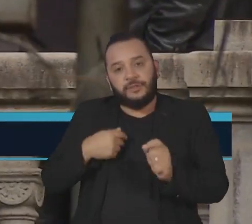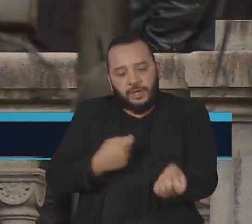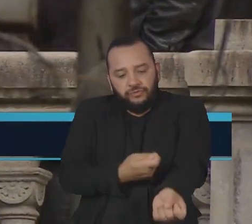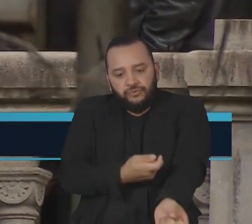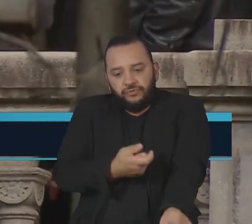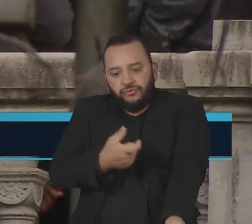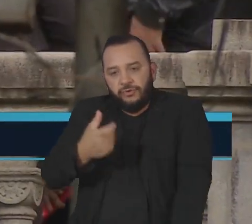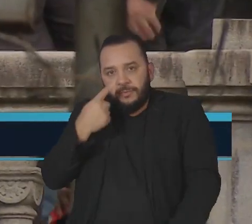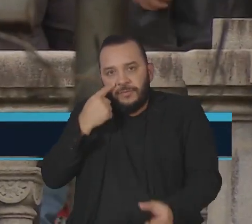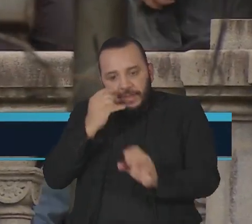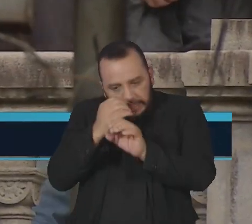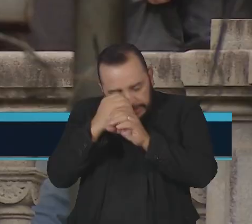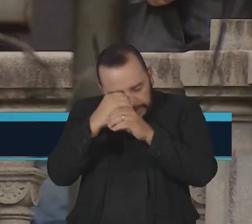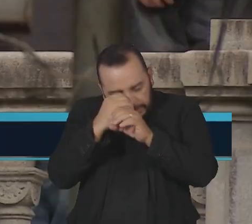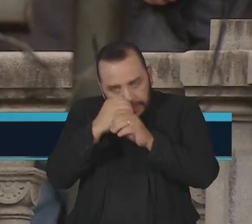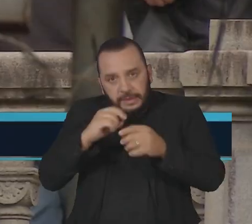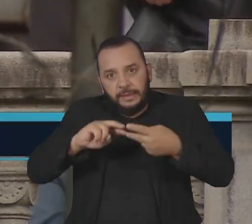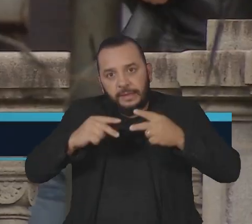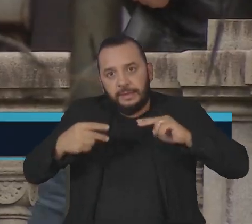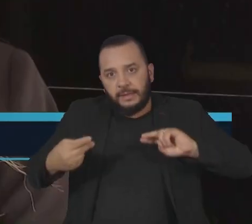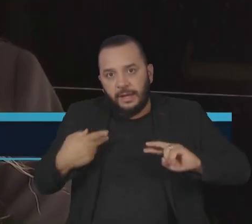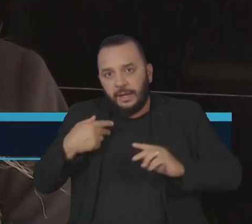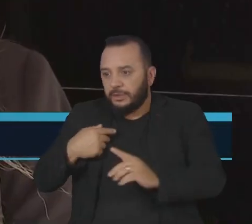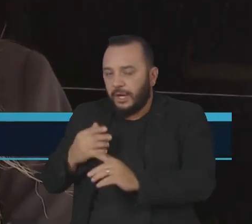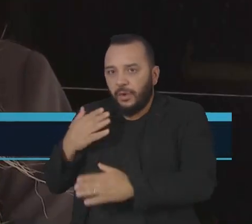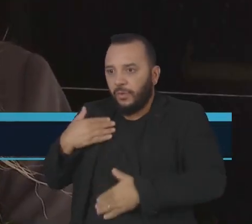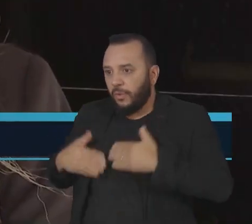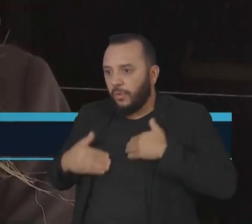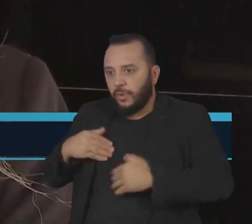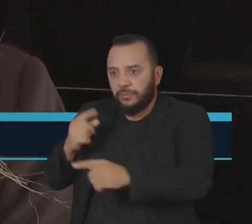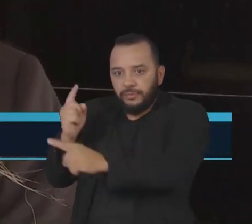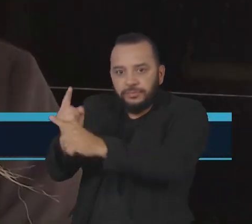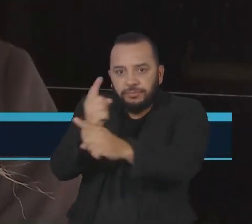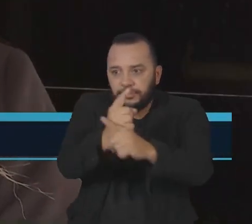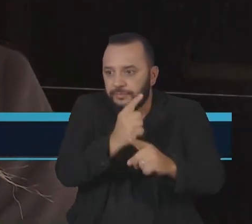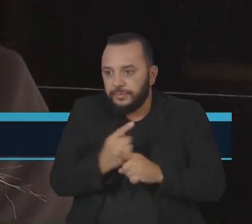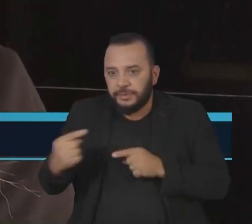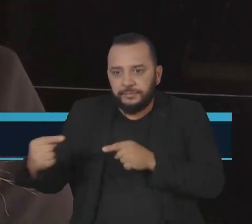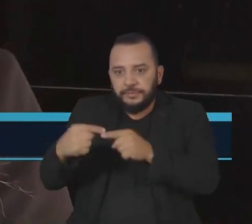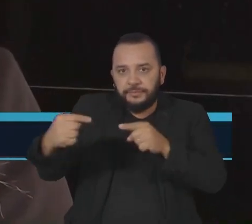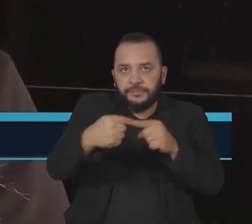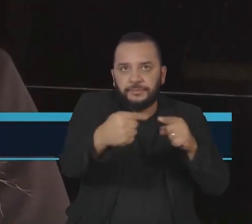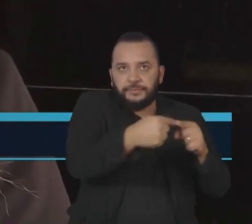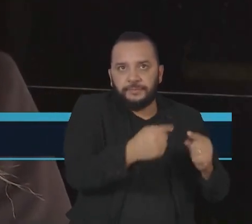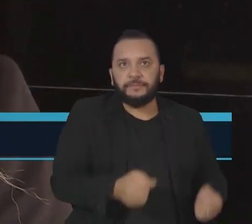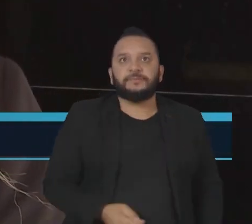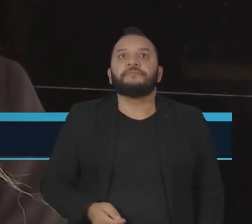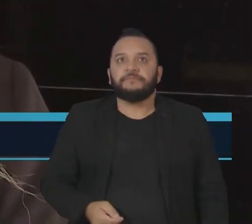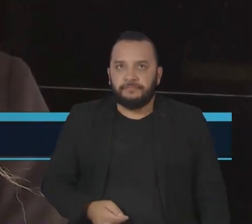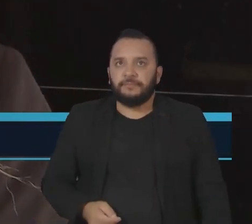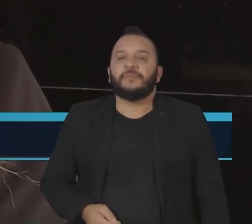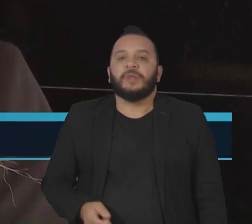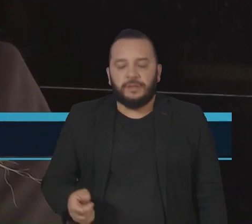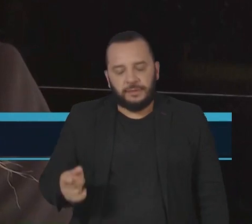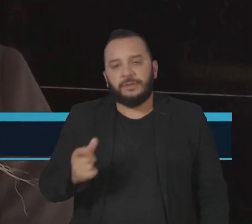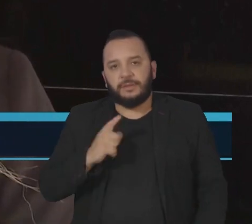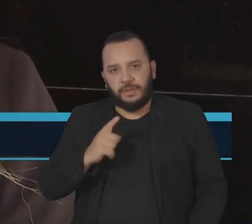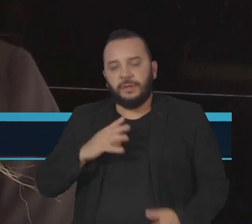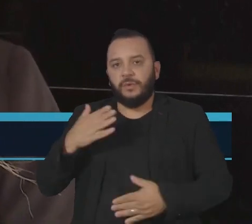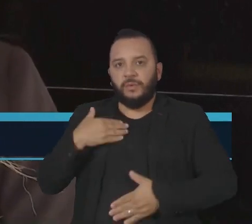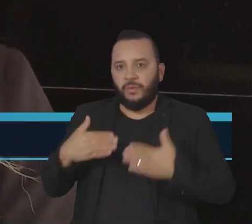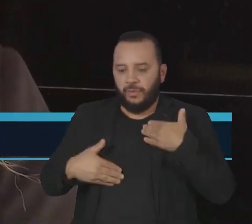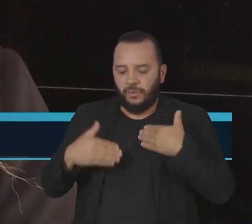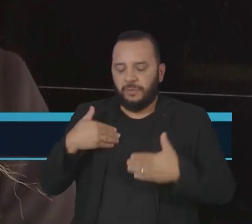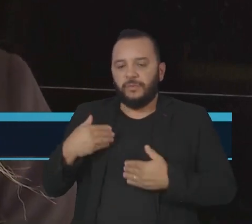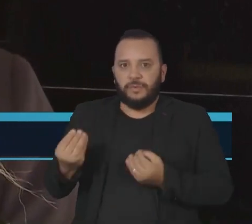biológico para ajudar na identificação dos corpos. Ele já tem uma logística que esses corpos serão já entregues familiares,